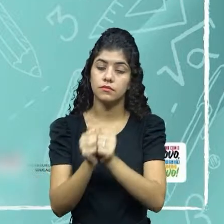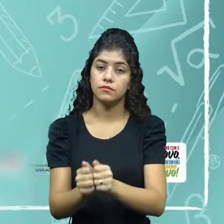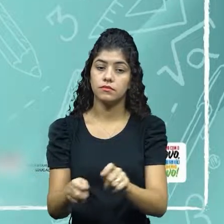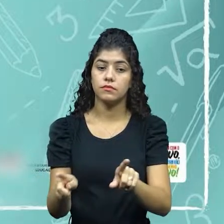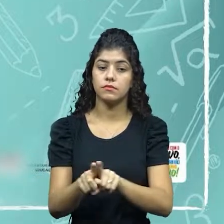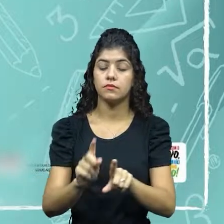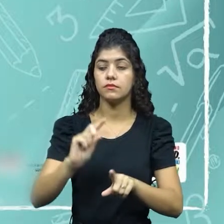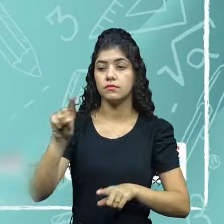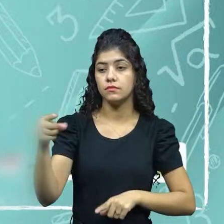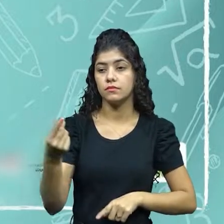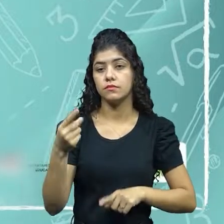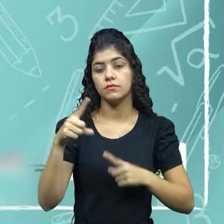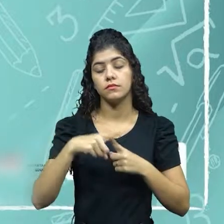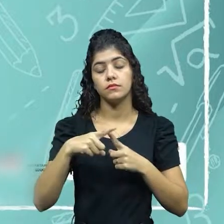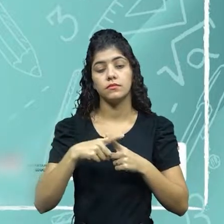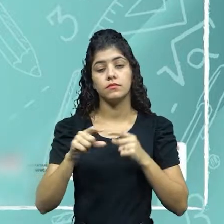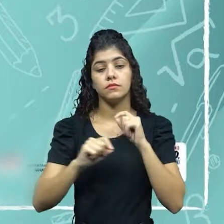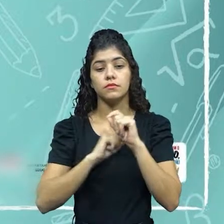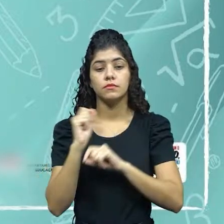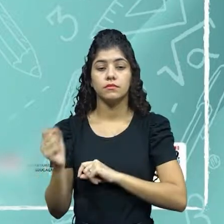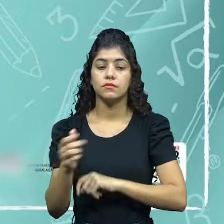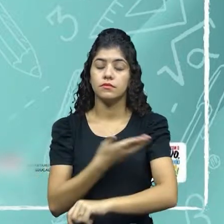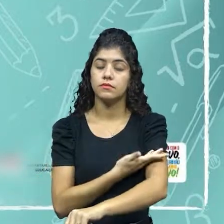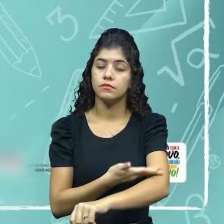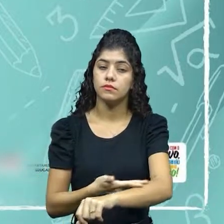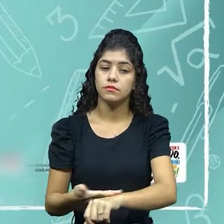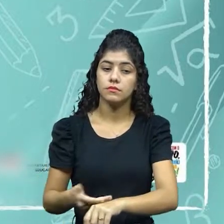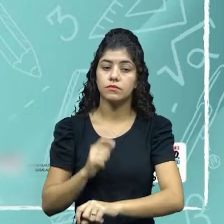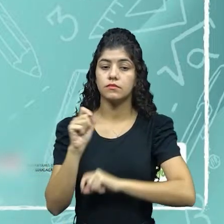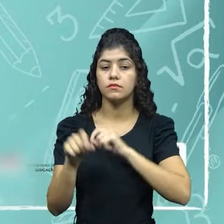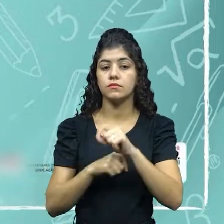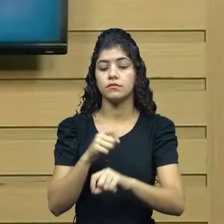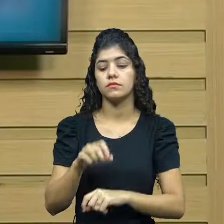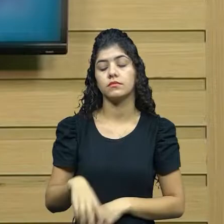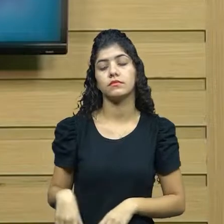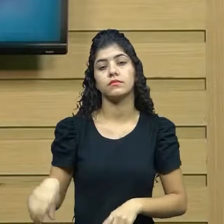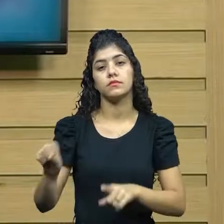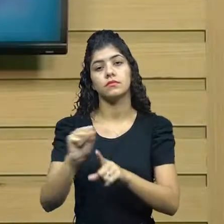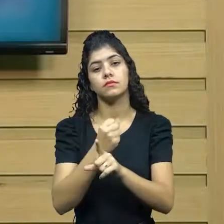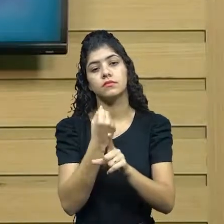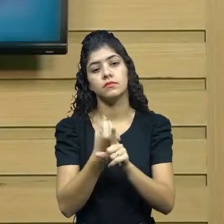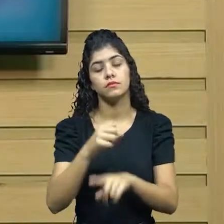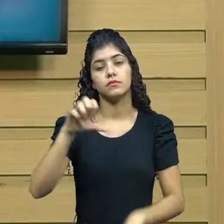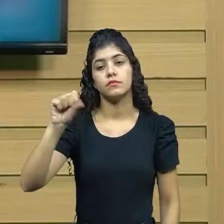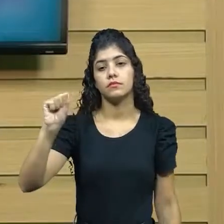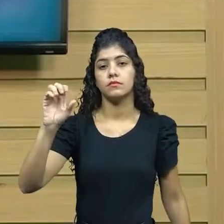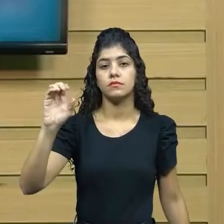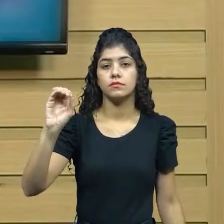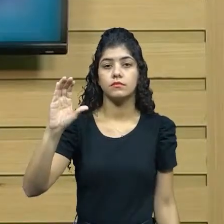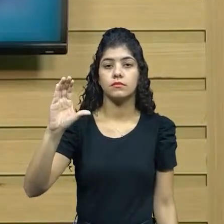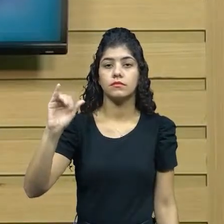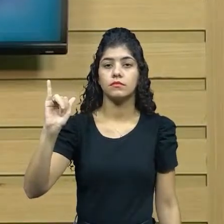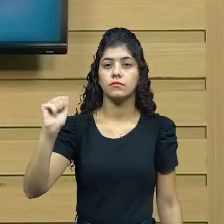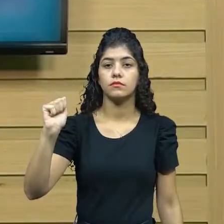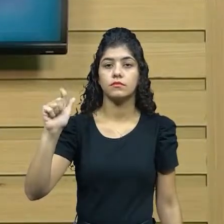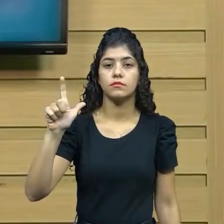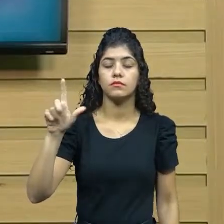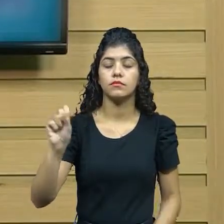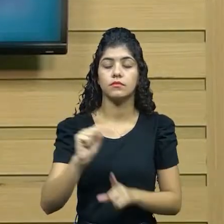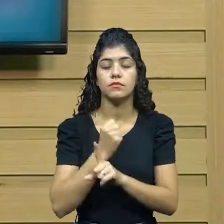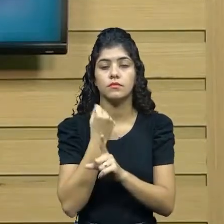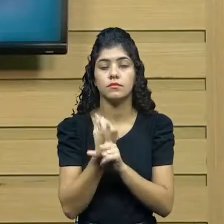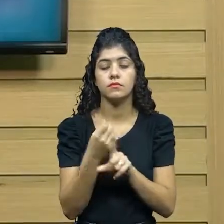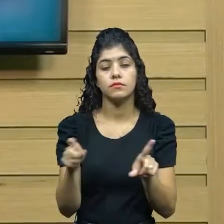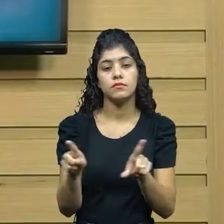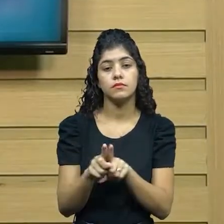Outro tipo de marketing que é muito comum também é o marketing social. O que é o marketing social, professor? O marketing